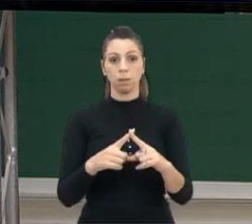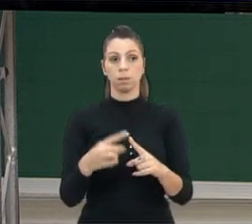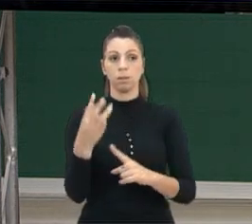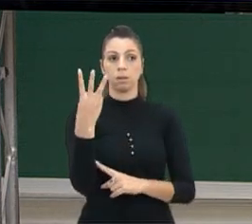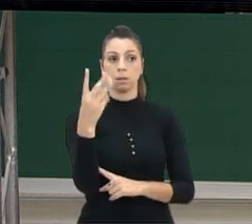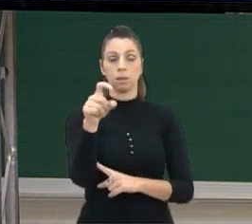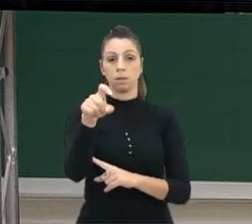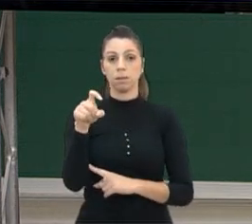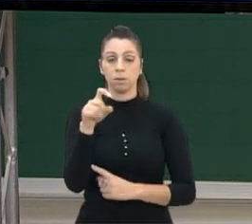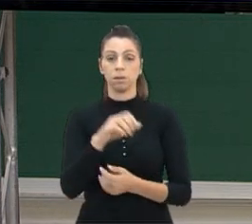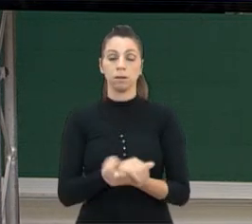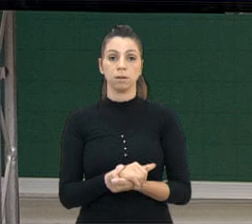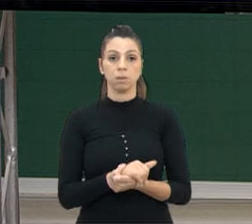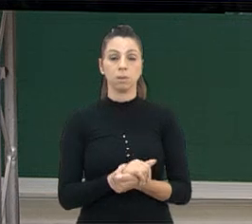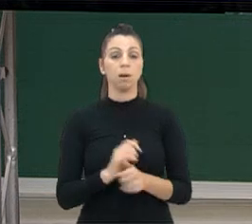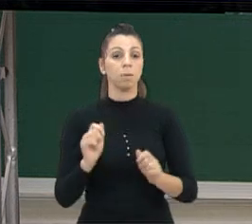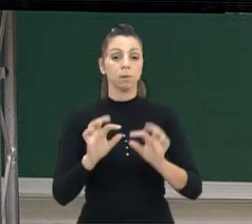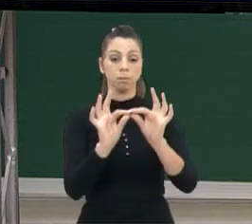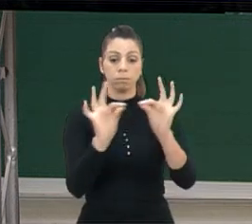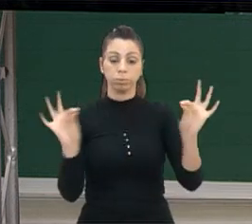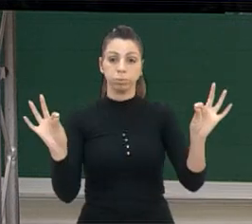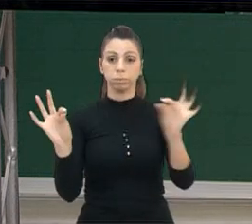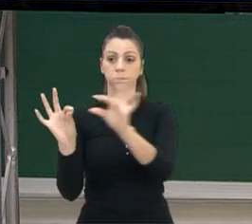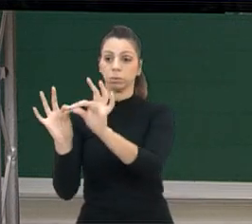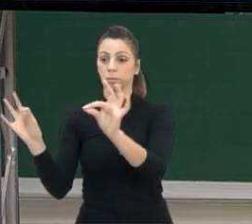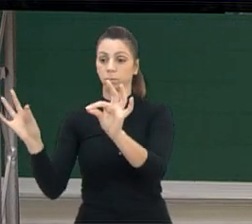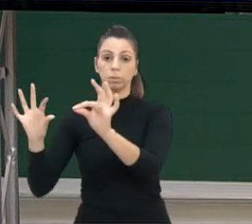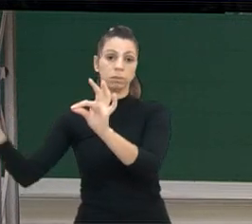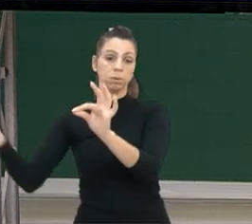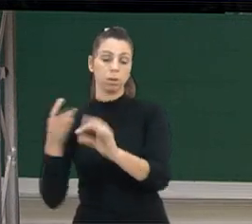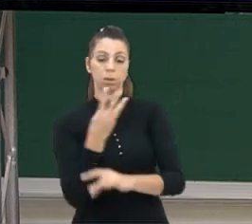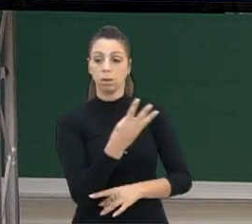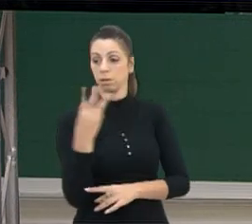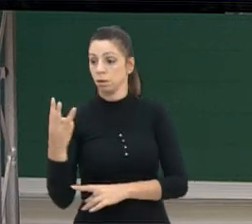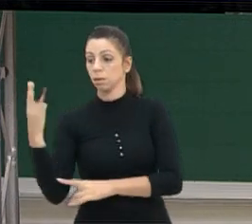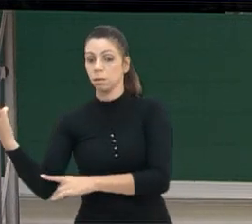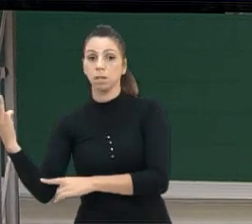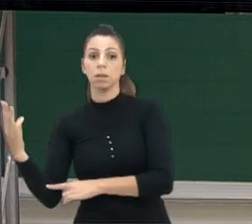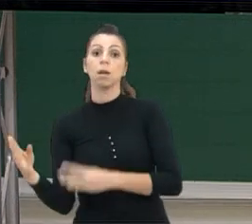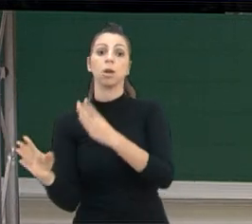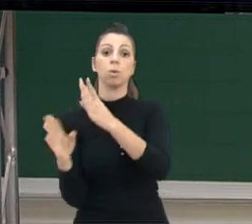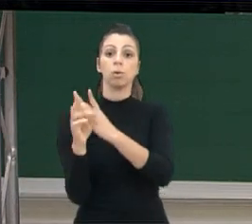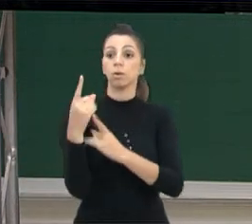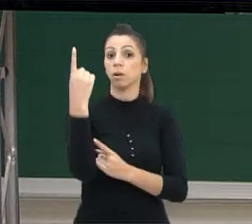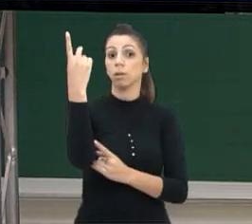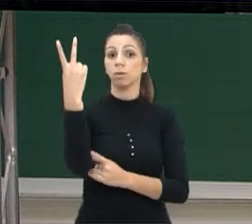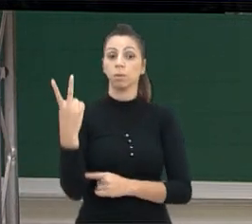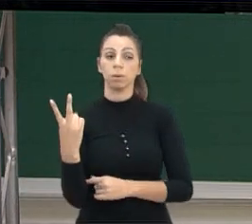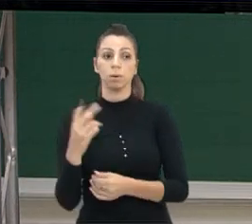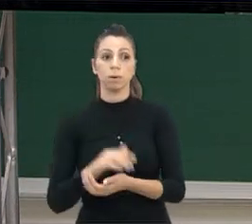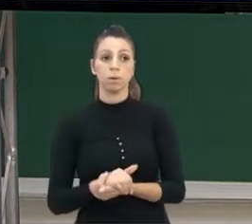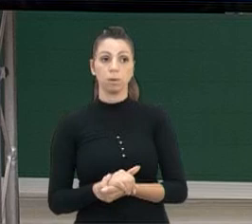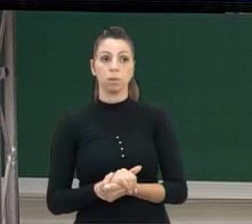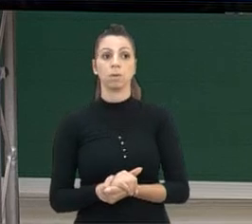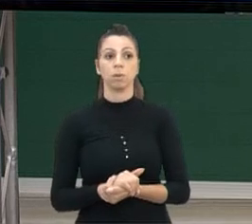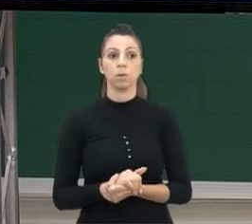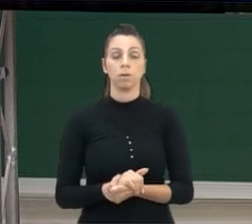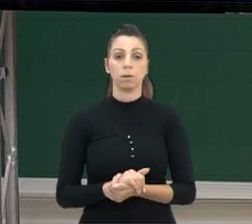fazer lá 4 segmentos de medida 3x, você tem 12x. A letra B, 3x mais